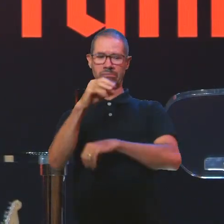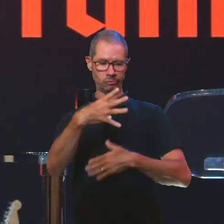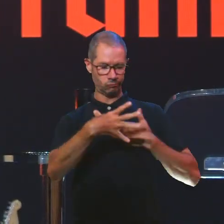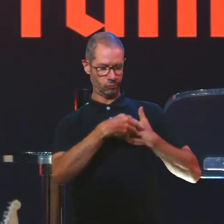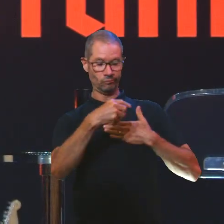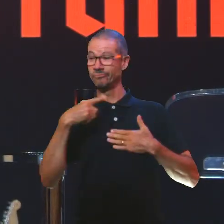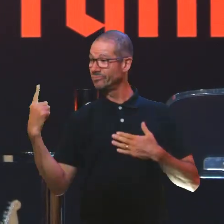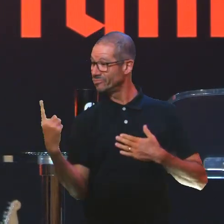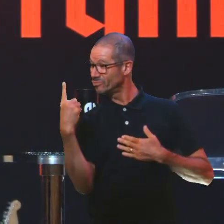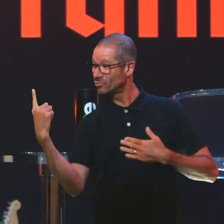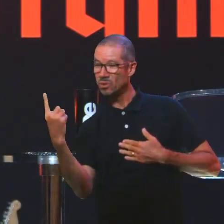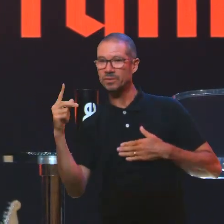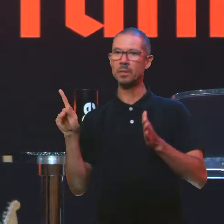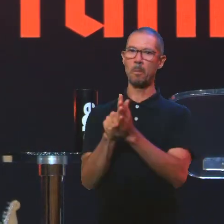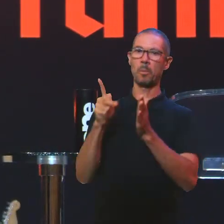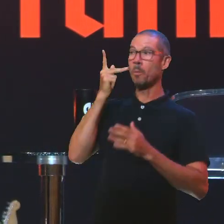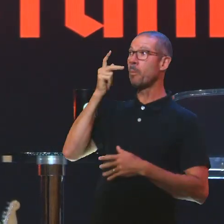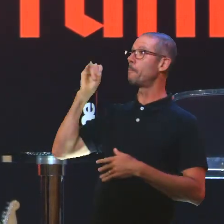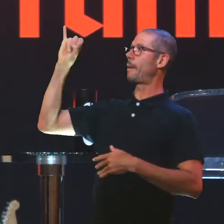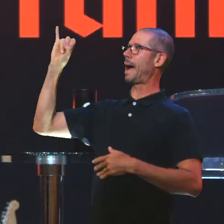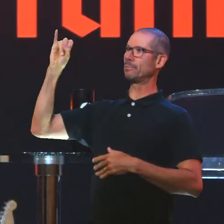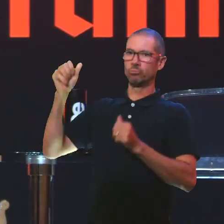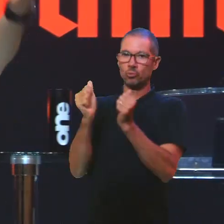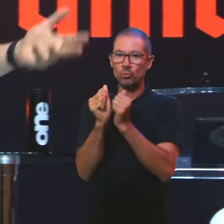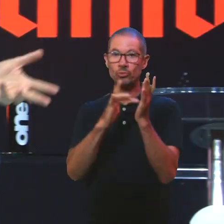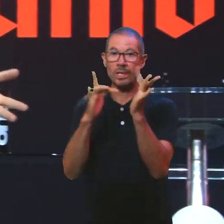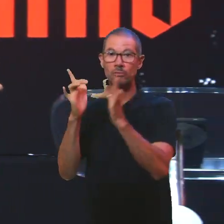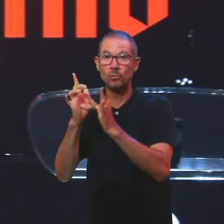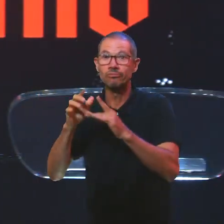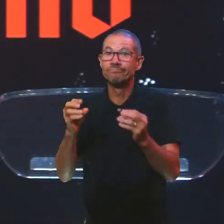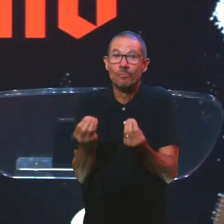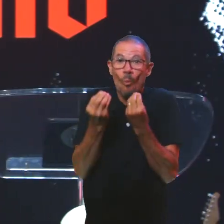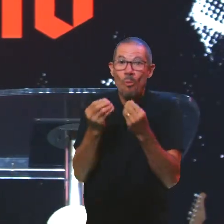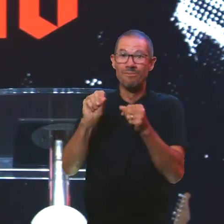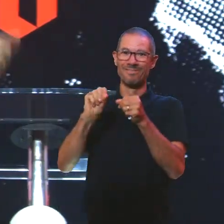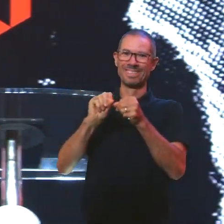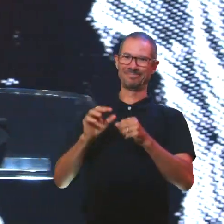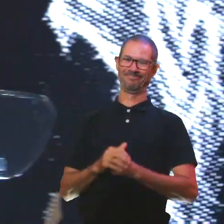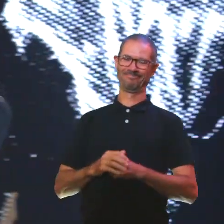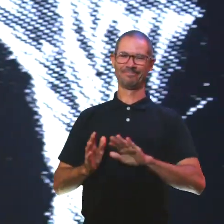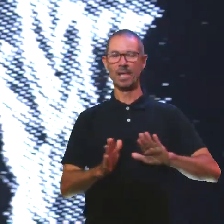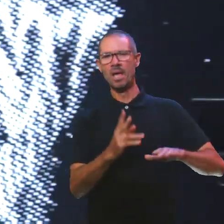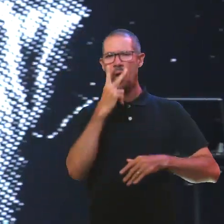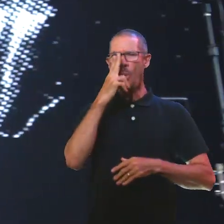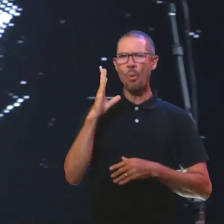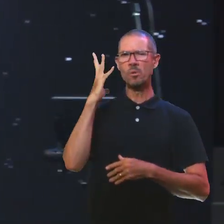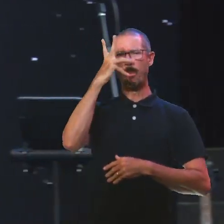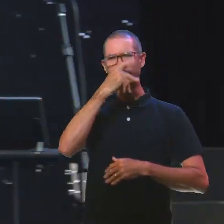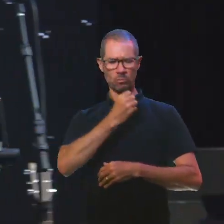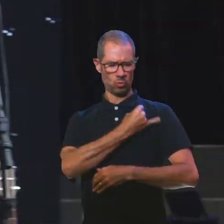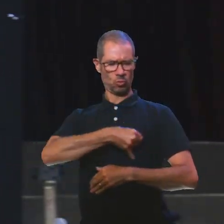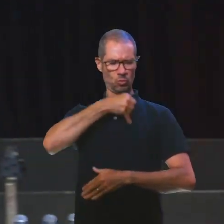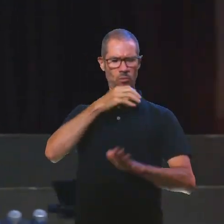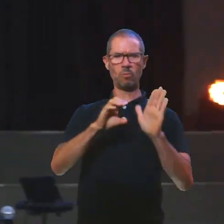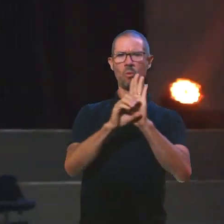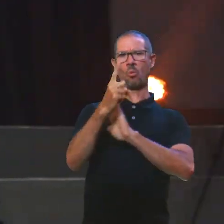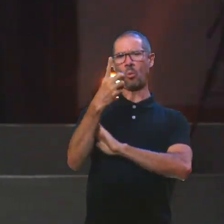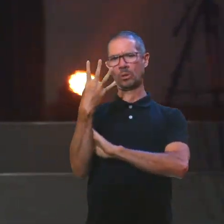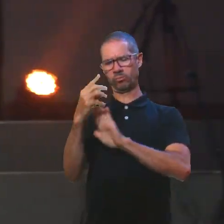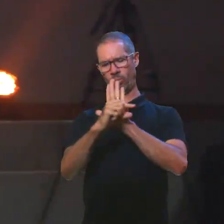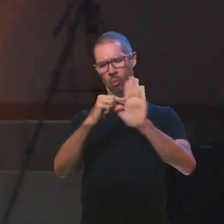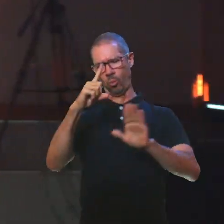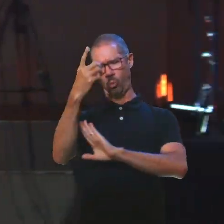órfãos. Não teriam mais o seu próprio pai ou o seu mestre com eles para lhes dizer o que fazer realmente. Eu acho tão bonito em João no capítulo 14,